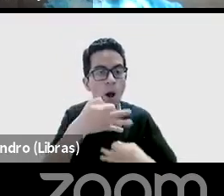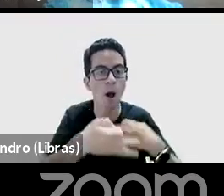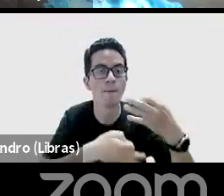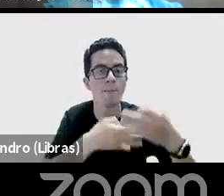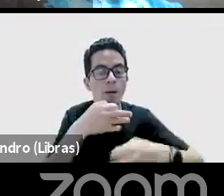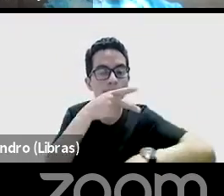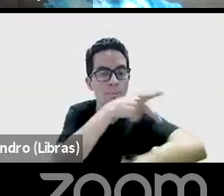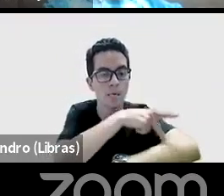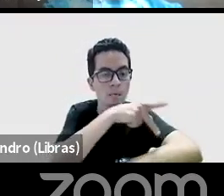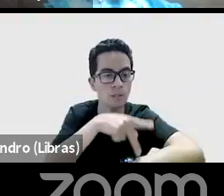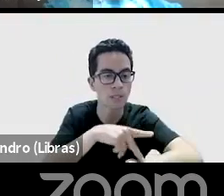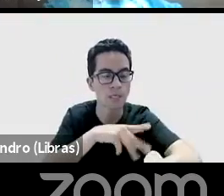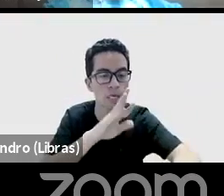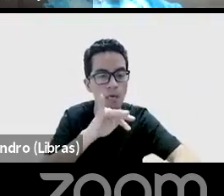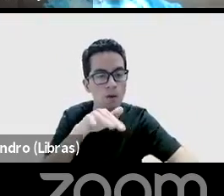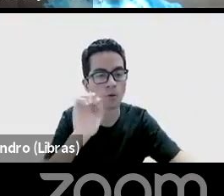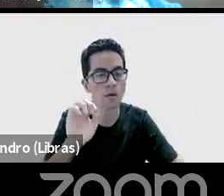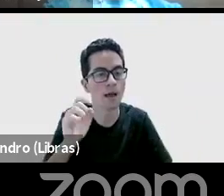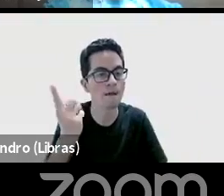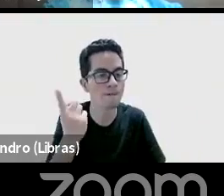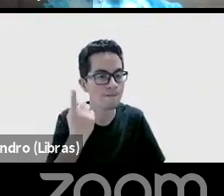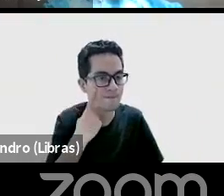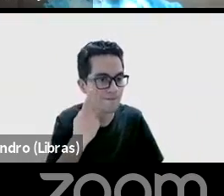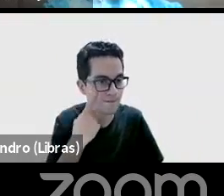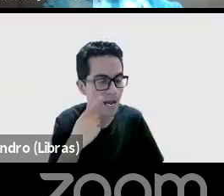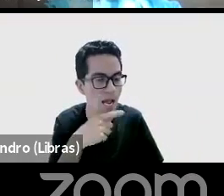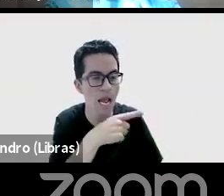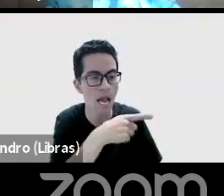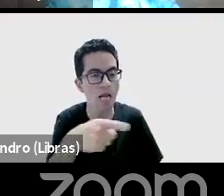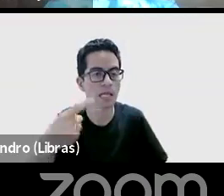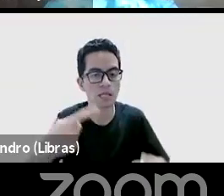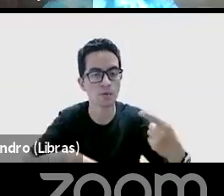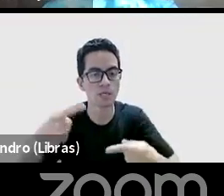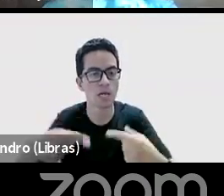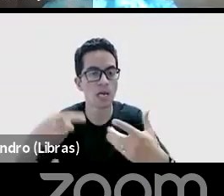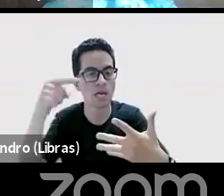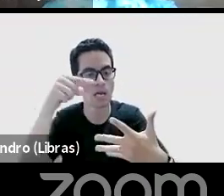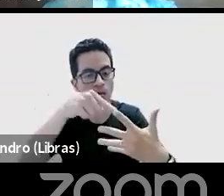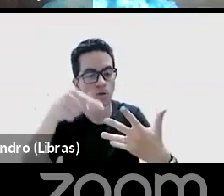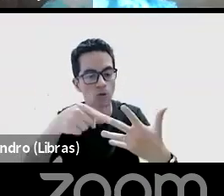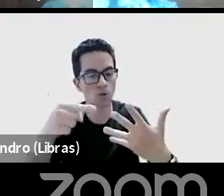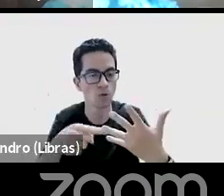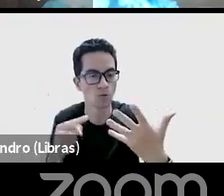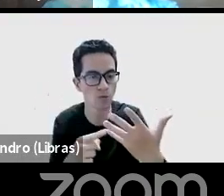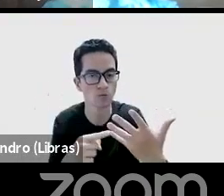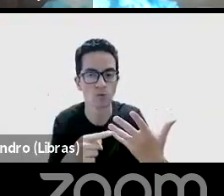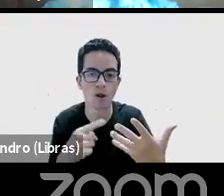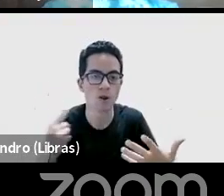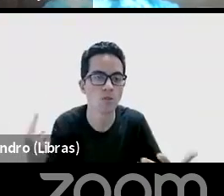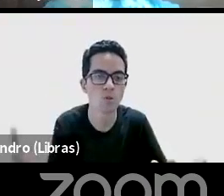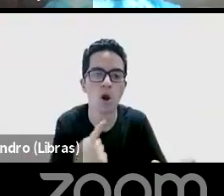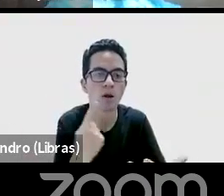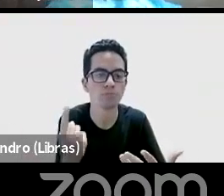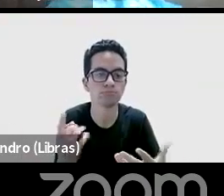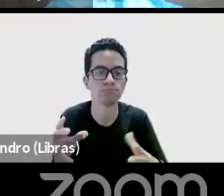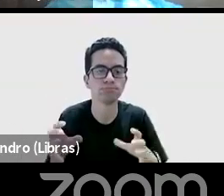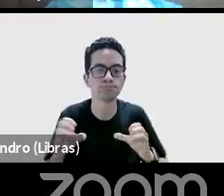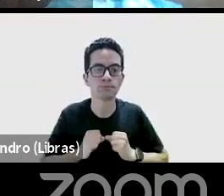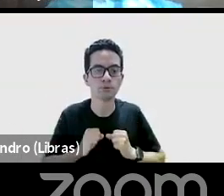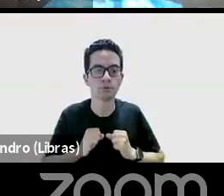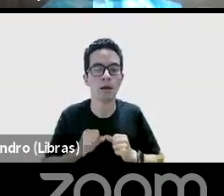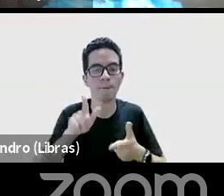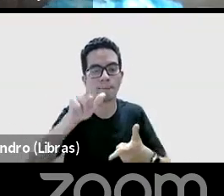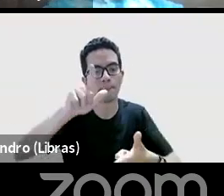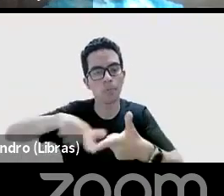pedagogias translíngues, porque eles falam, a gente está discutindo isso, está debatendo isso, mas como que a gente materializa essa questão?